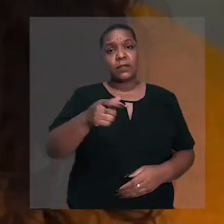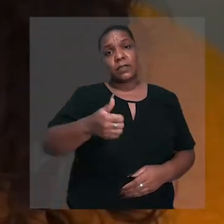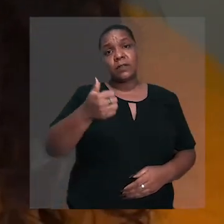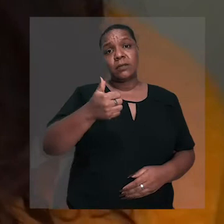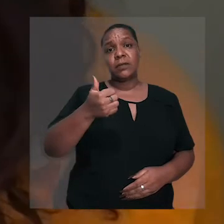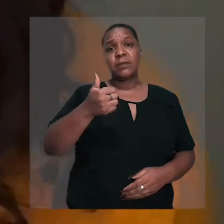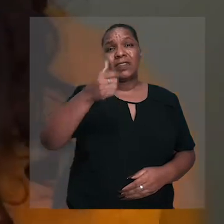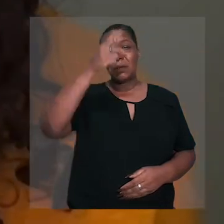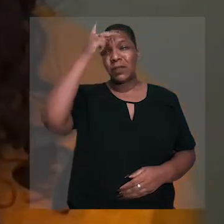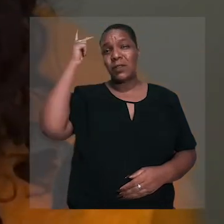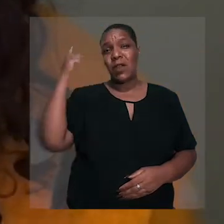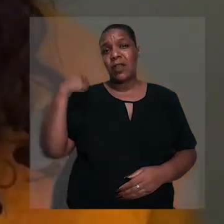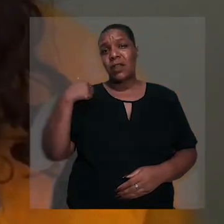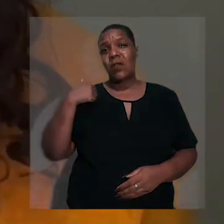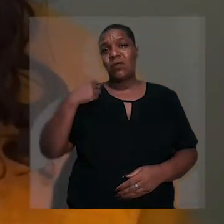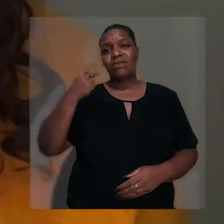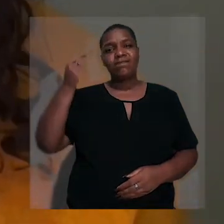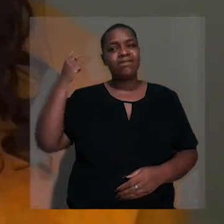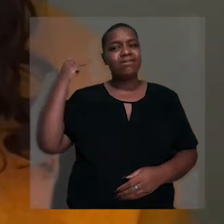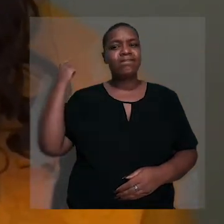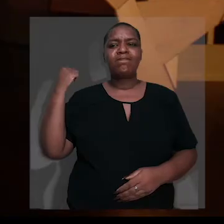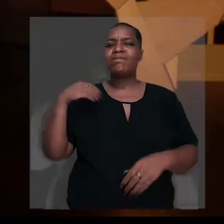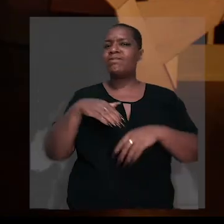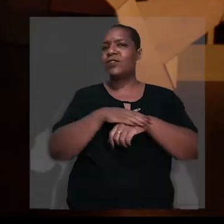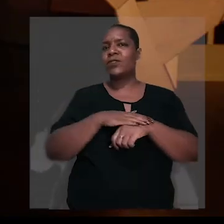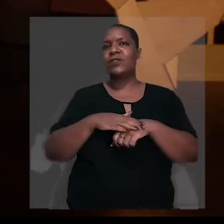Você é a primeira pessoa com quem eu falo em muito tempo.